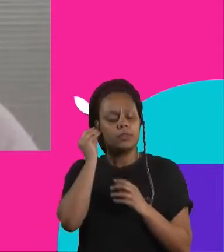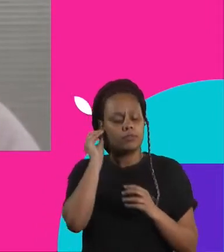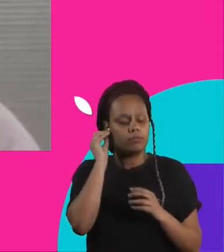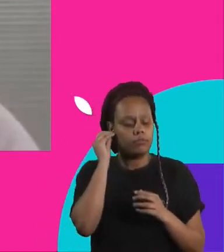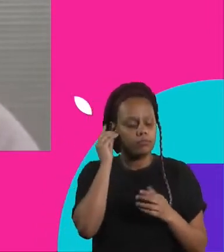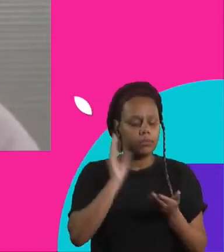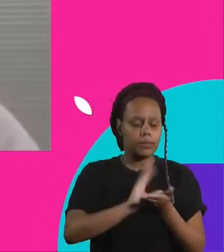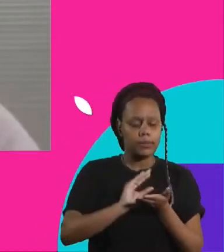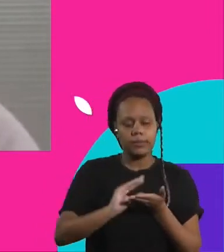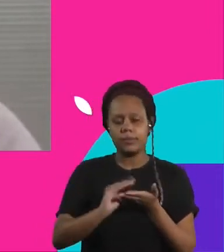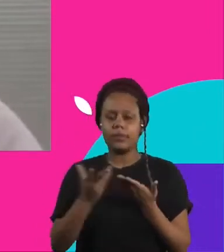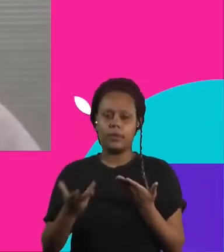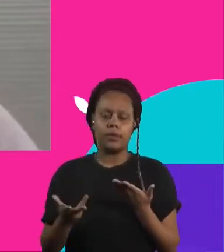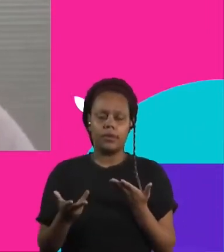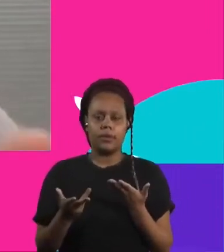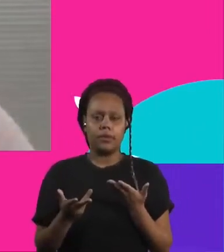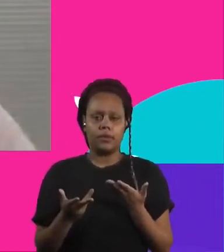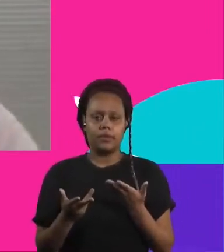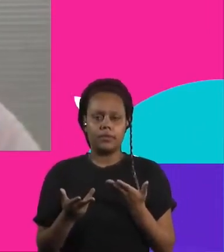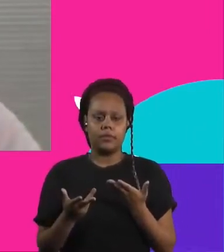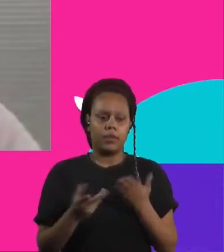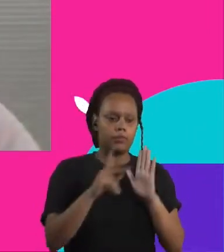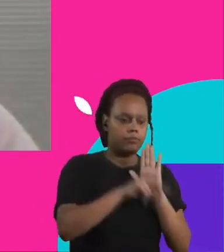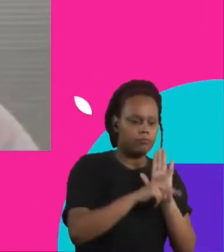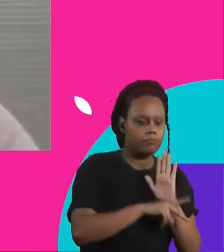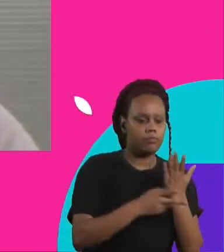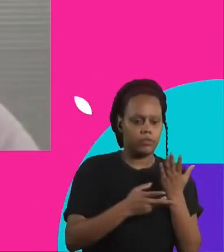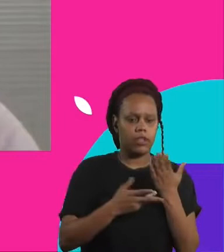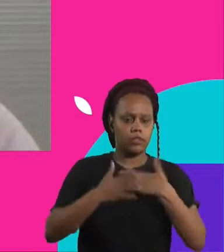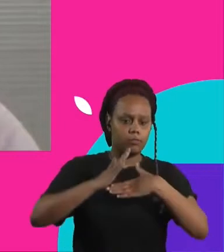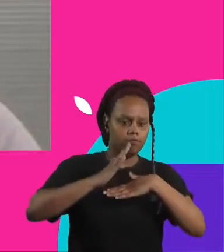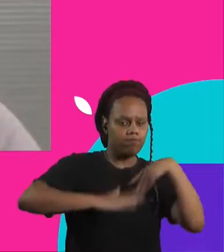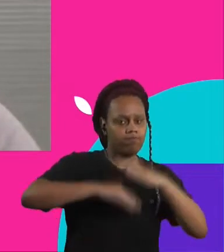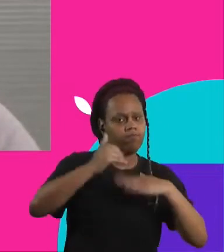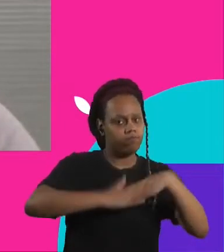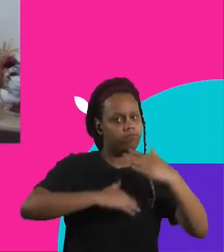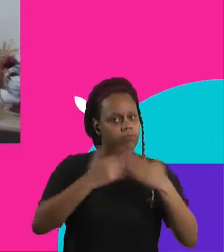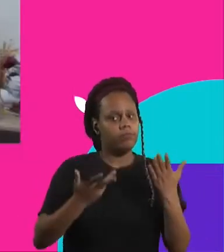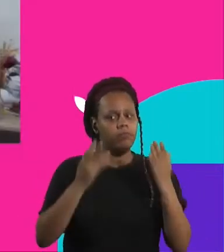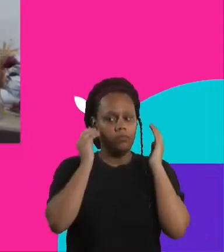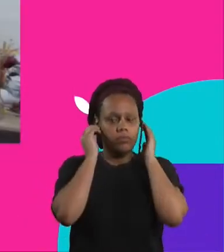medição, da oferição de dados dos seus projetos, né, dos projetos que elas executam.